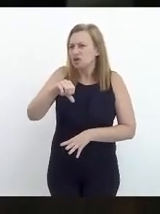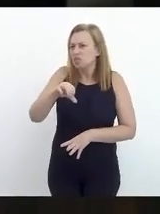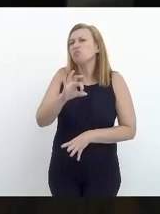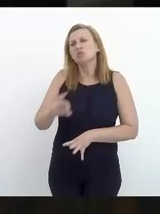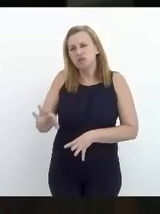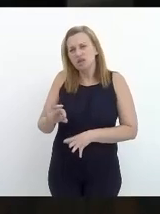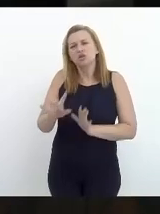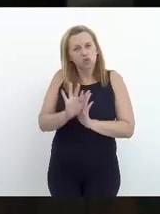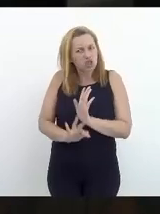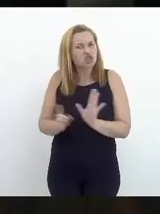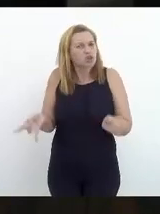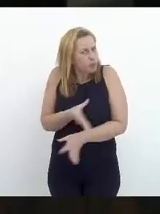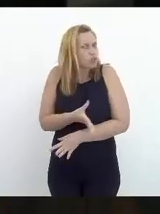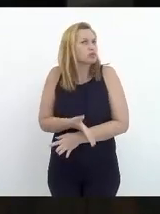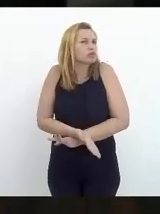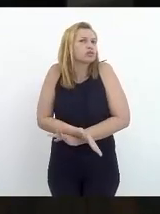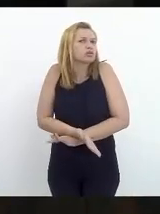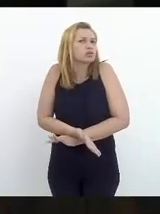99% do texto está pronto.